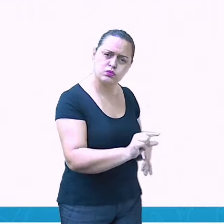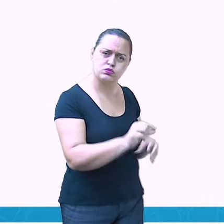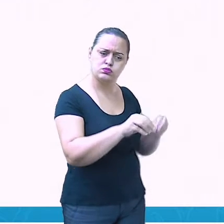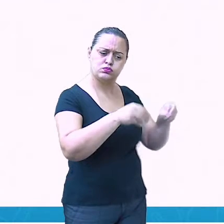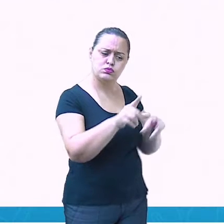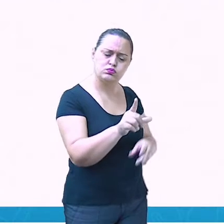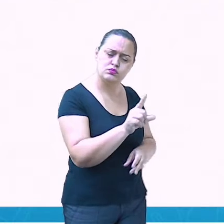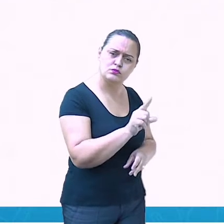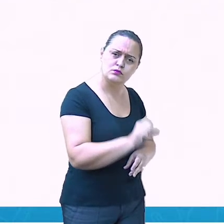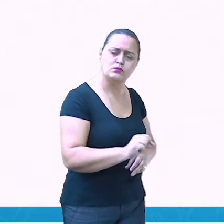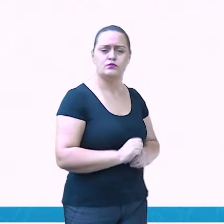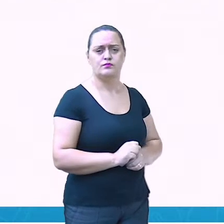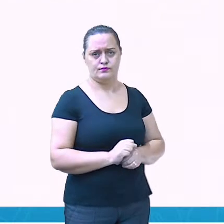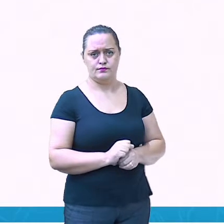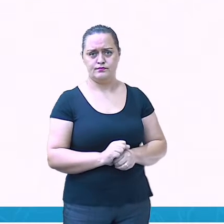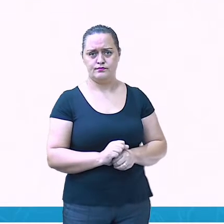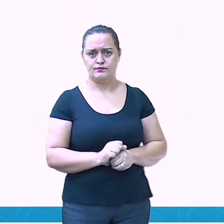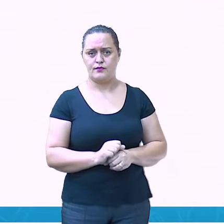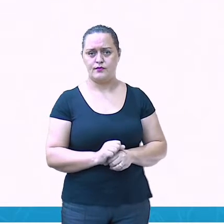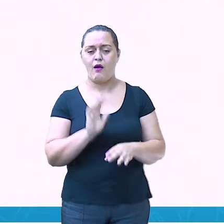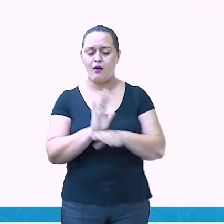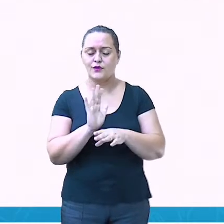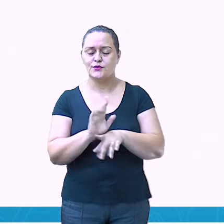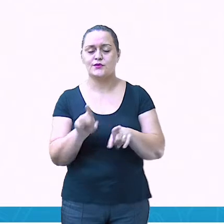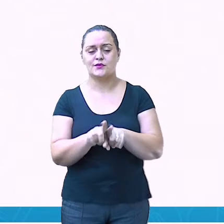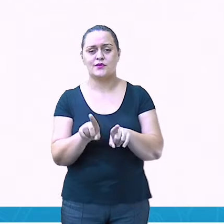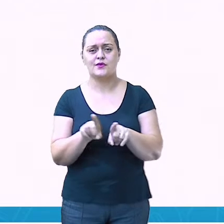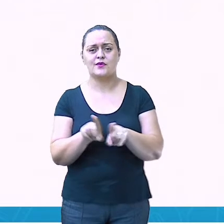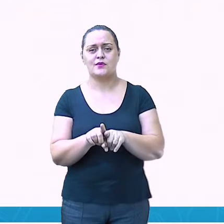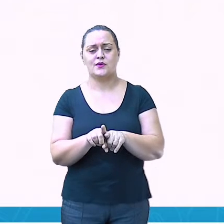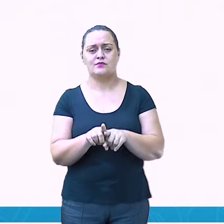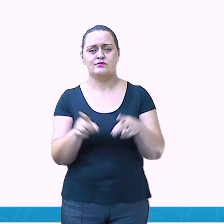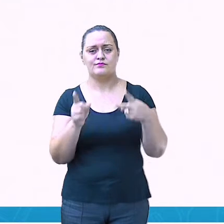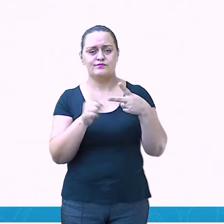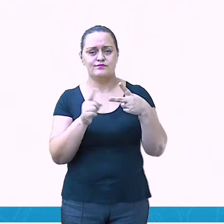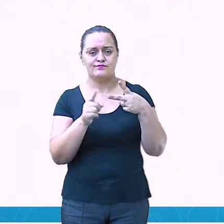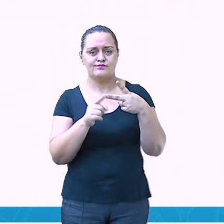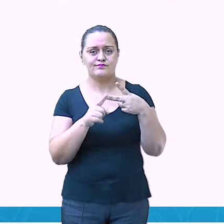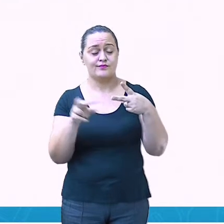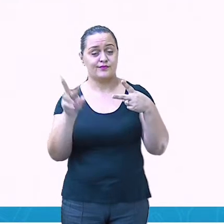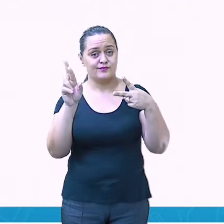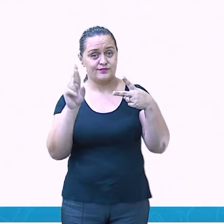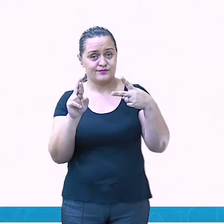às vezes dentro de 2 sacolas. Então, isso tudo é reduzir.